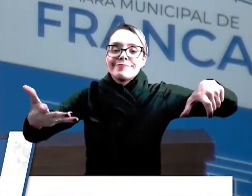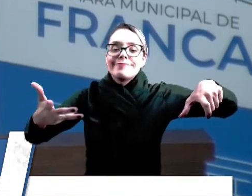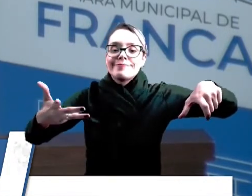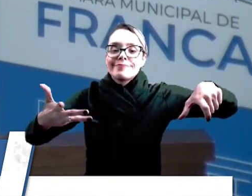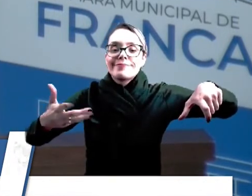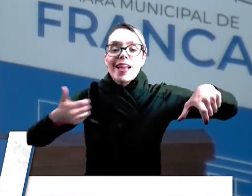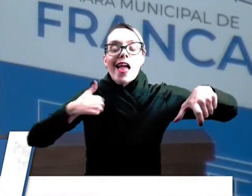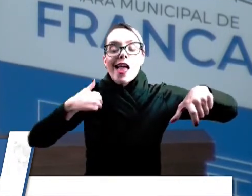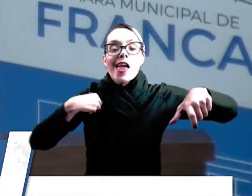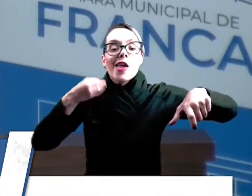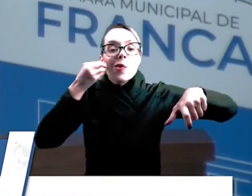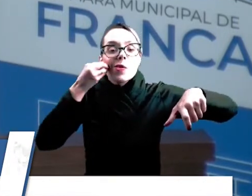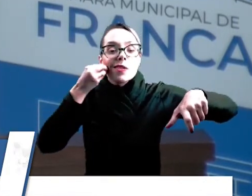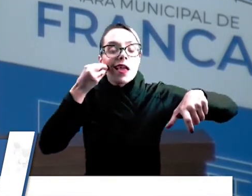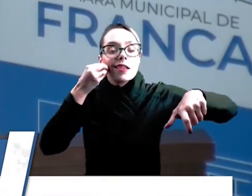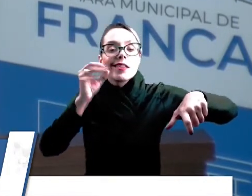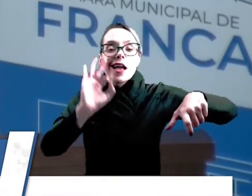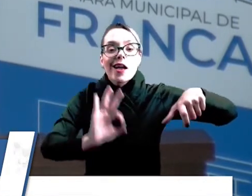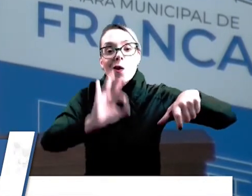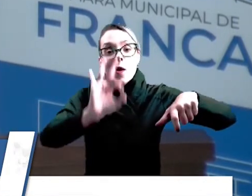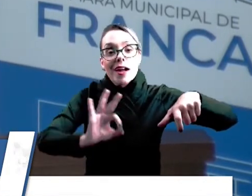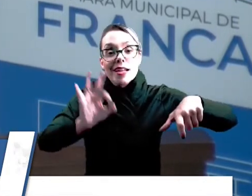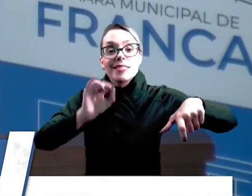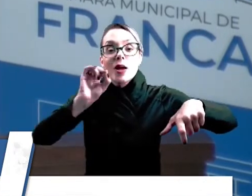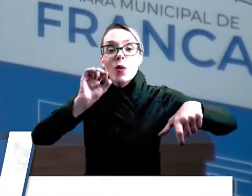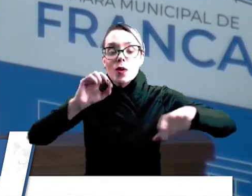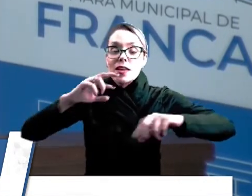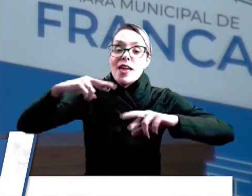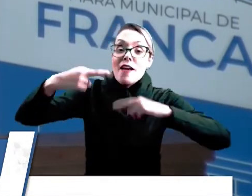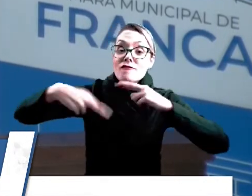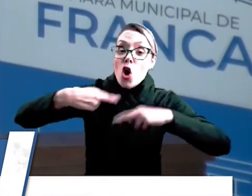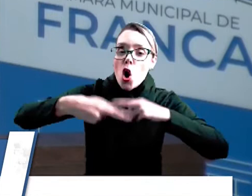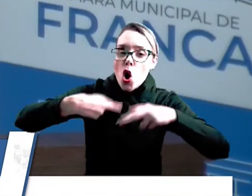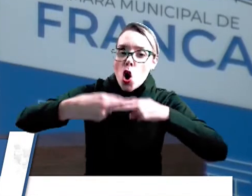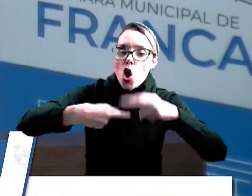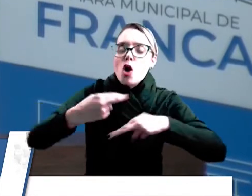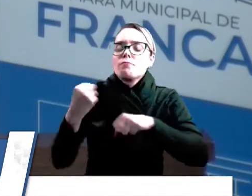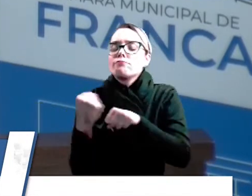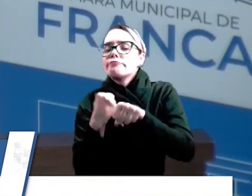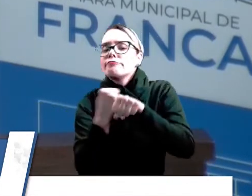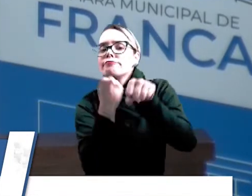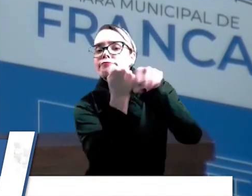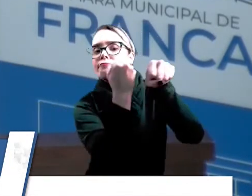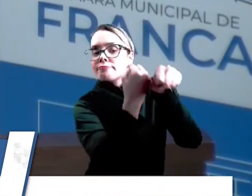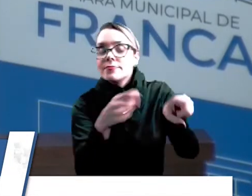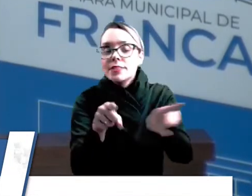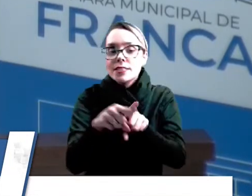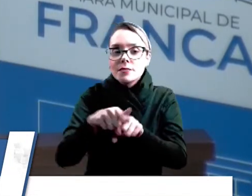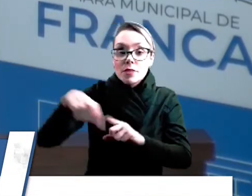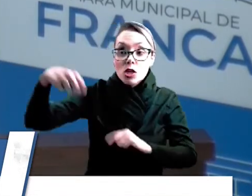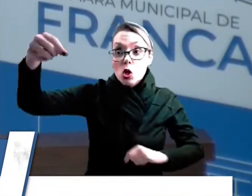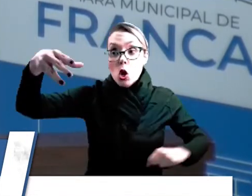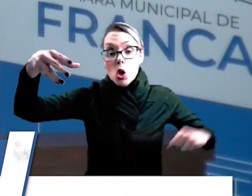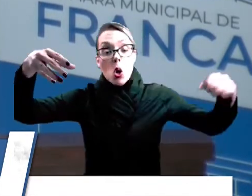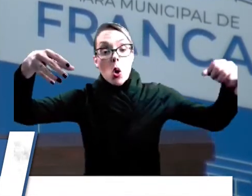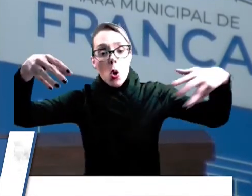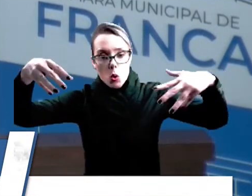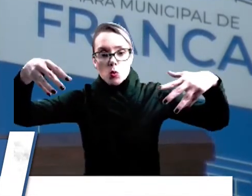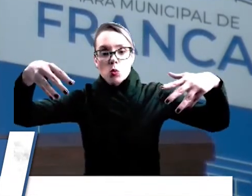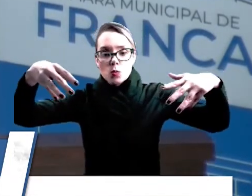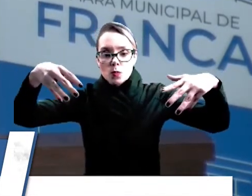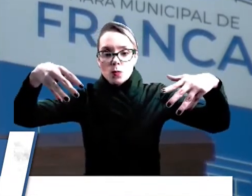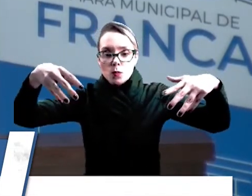é para a reforma do campo e também cuidar da iluminação. O Gaúcho